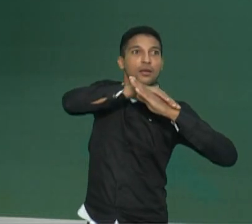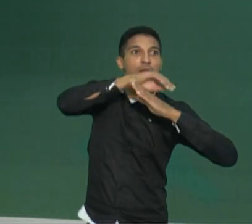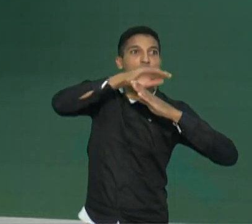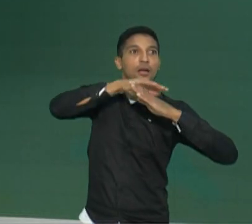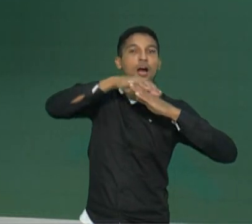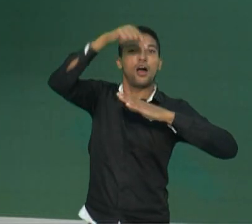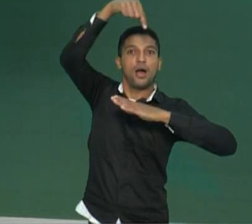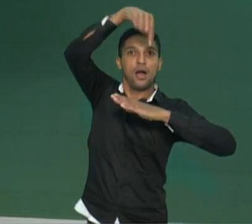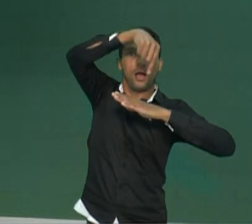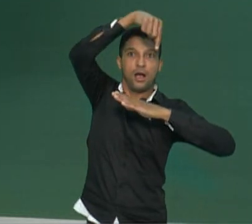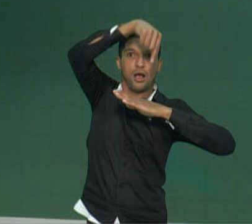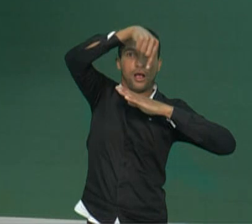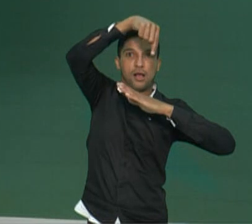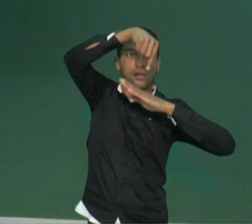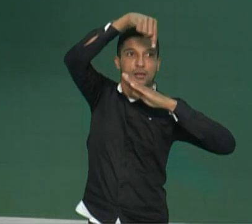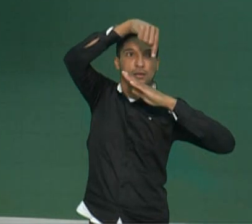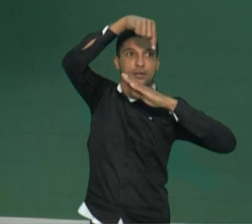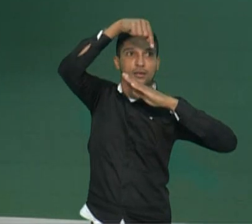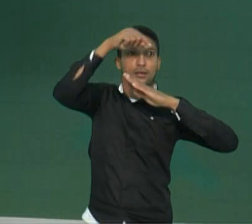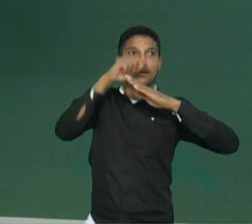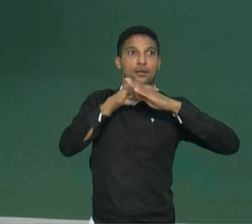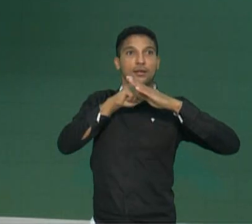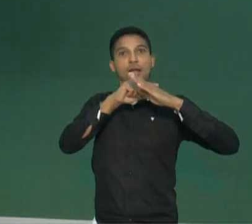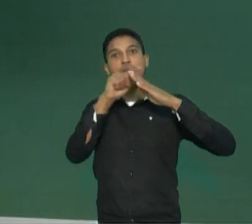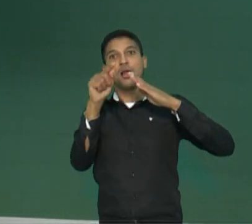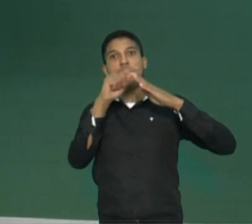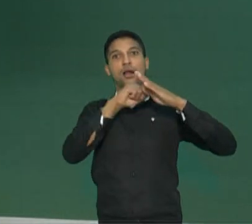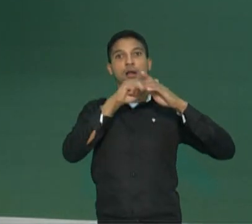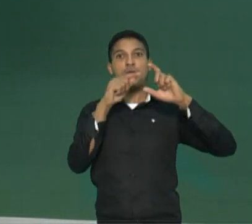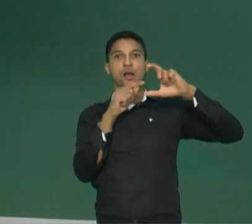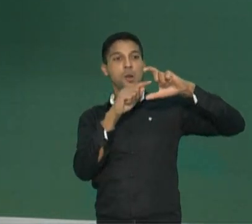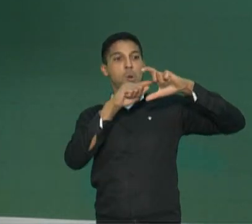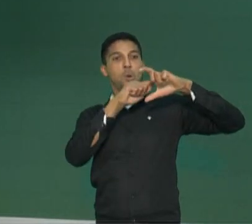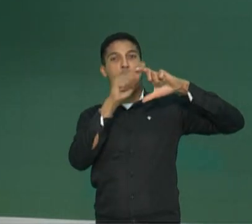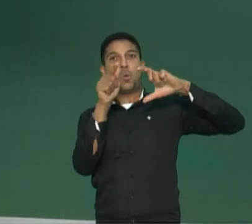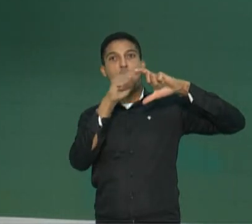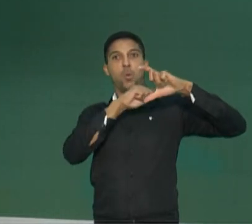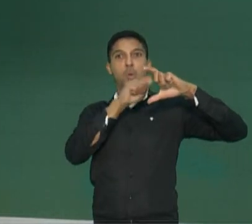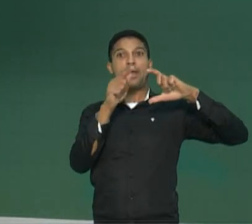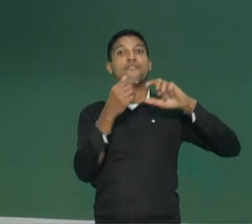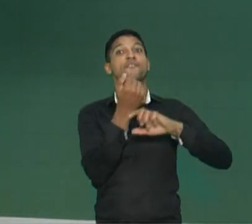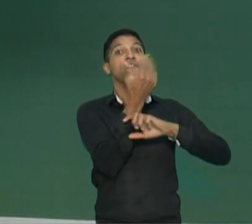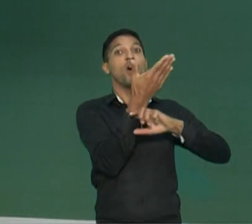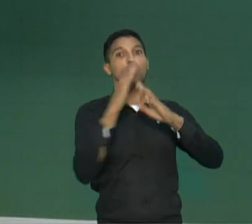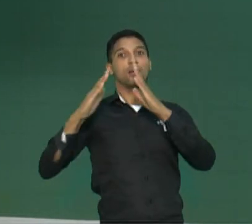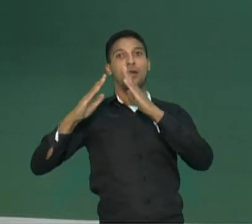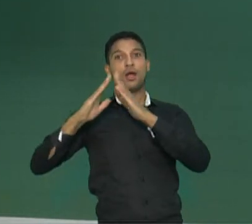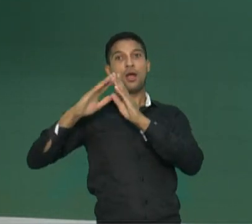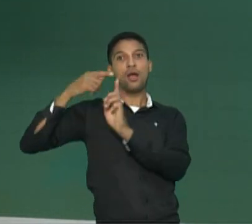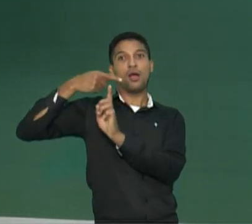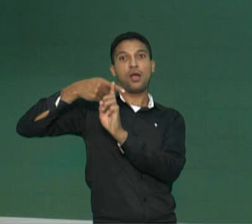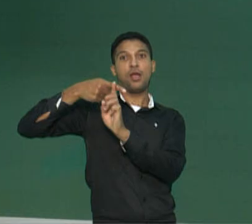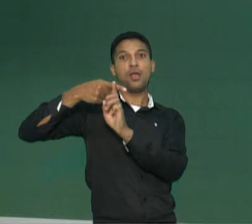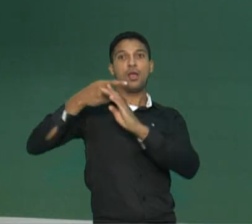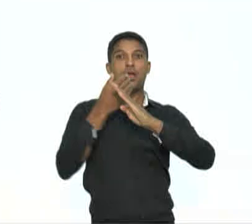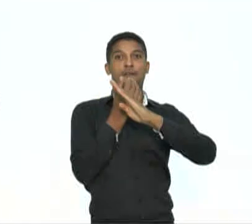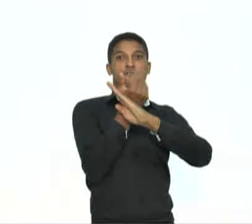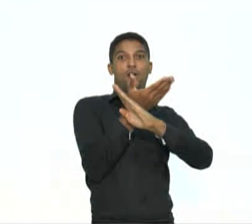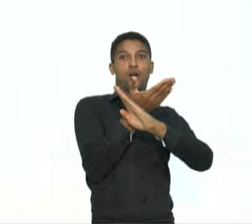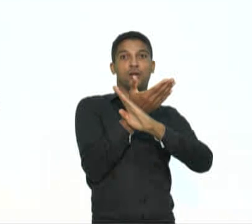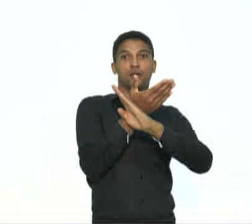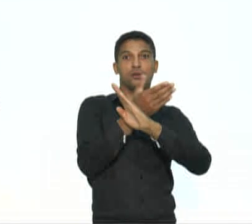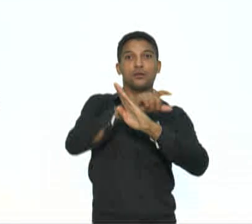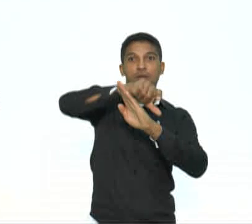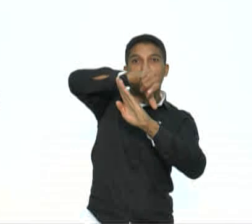setinha aqui, ó. São esses arcos aqui que vão ficar tipo esse braço que vai ficar externamente apoiados ali. Então ele é um meio